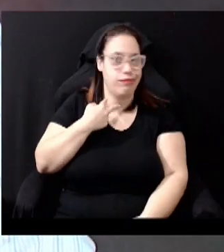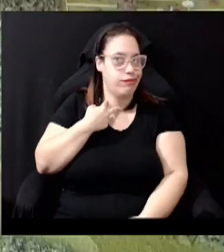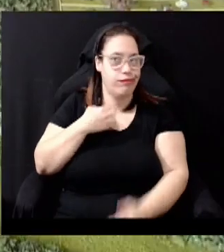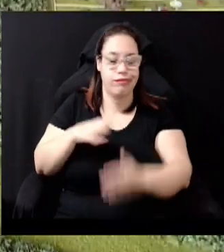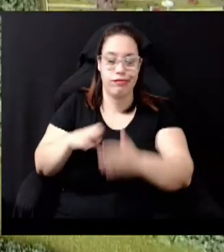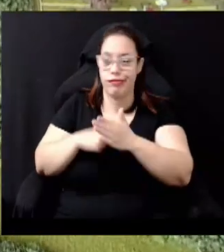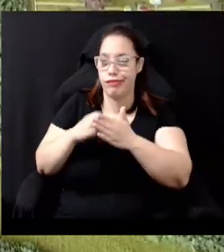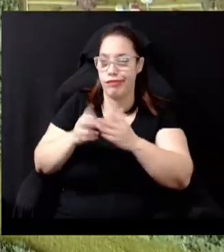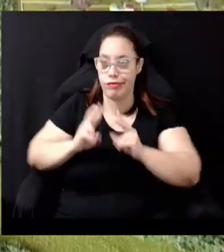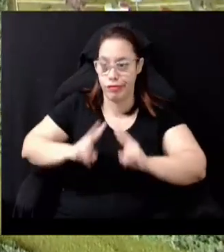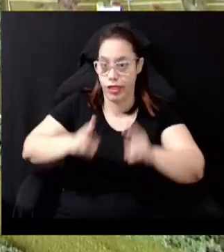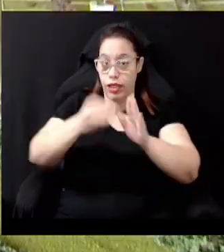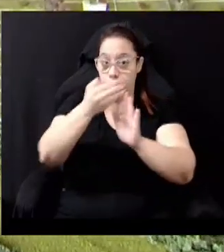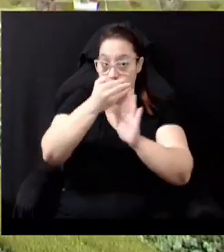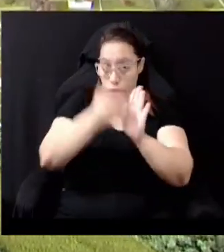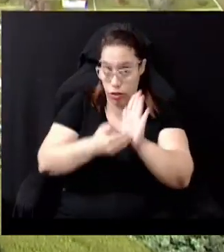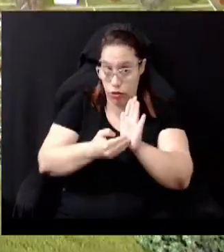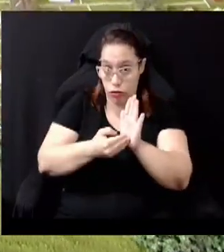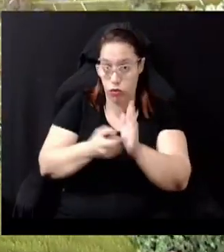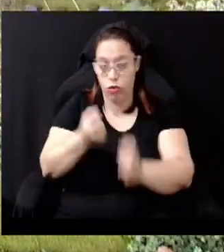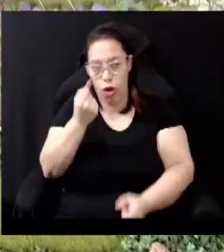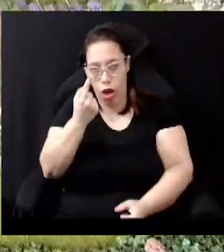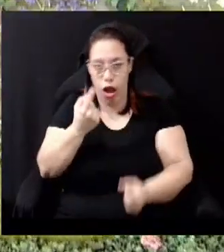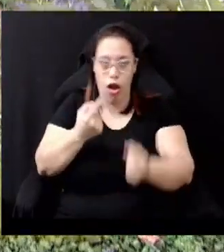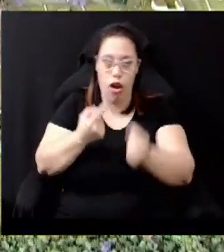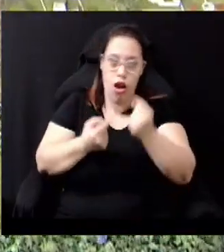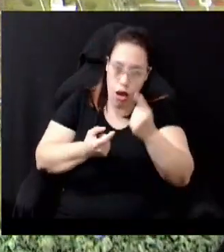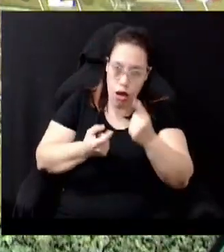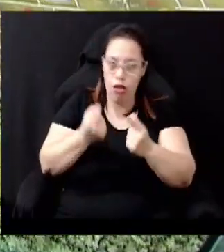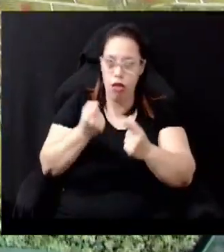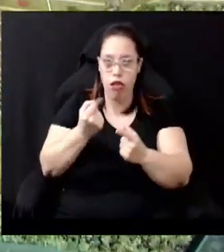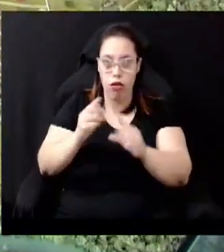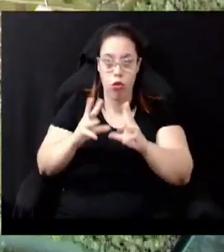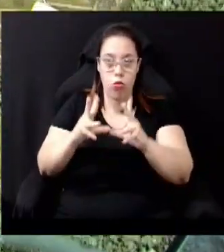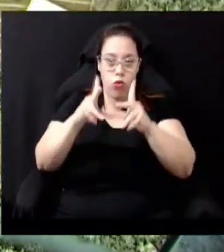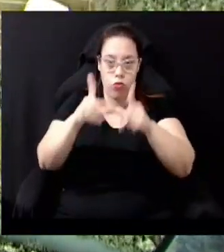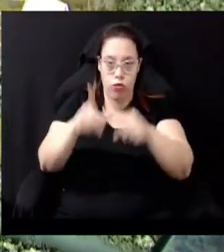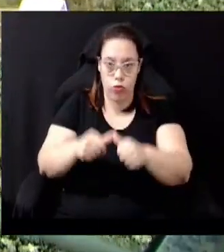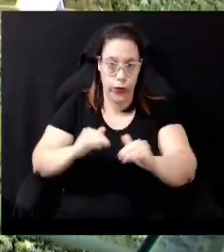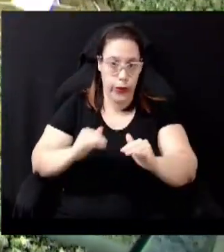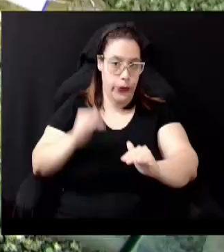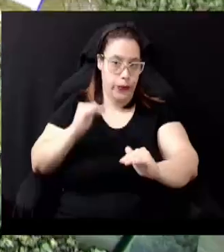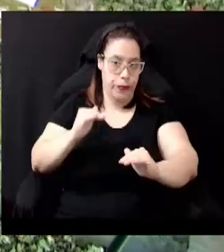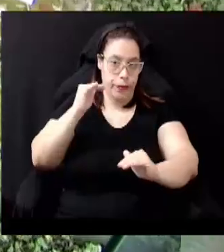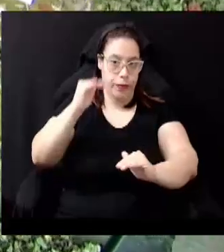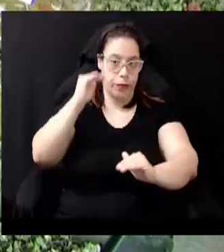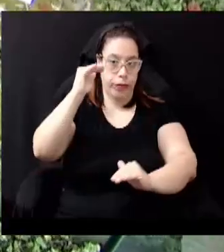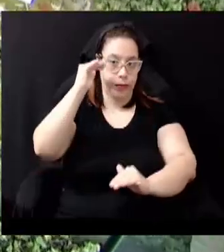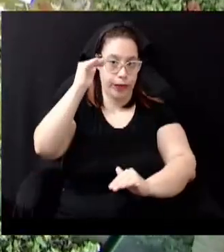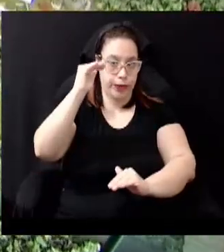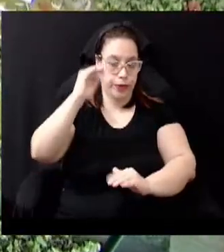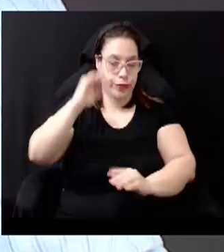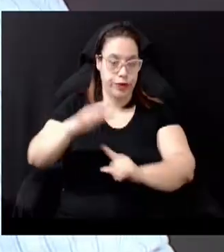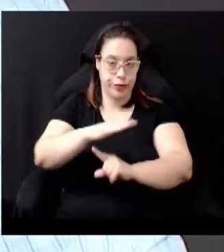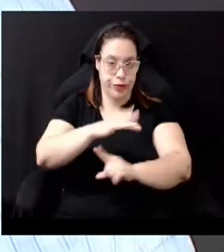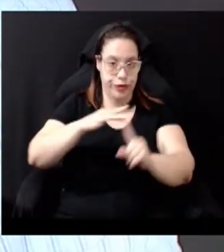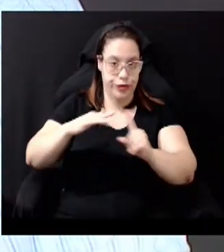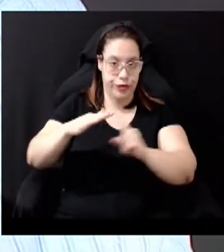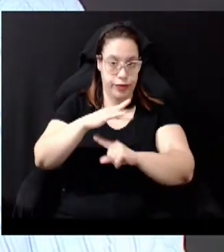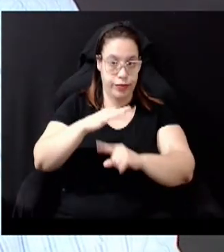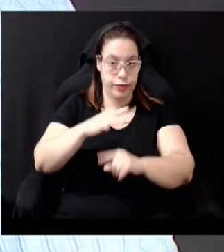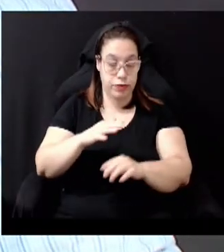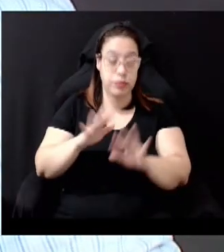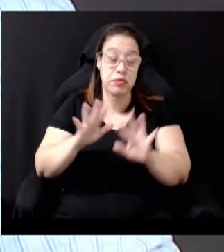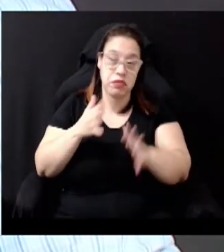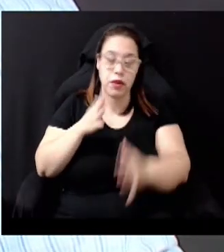nessa linha. Aos poucos, o mercado como um todo vai avançando em métodos mais ambientalmente amigáveis. Hoje em